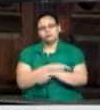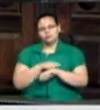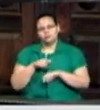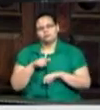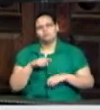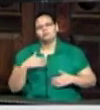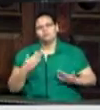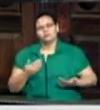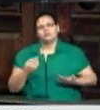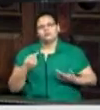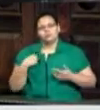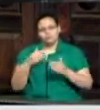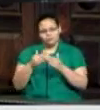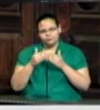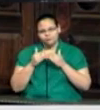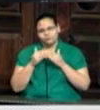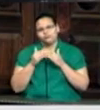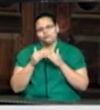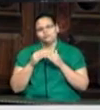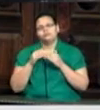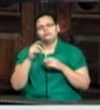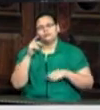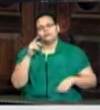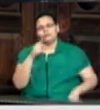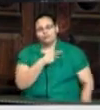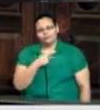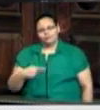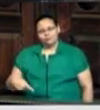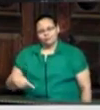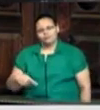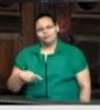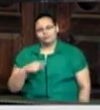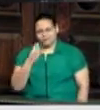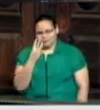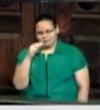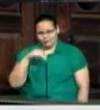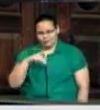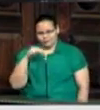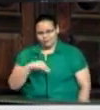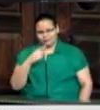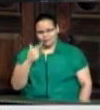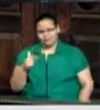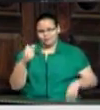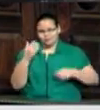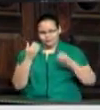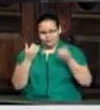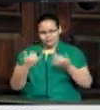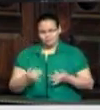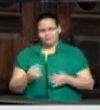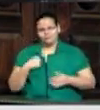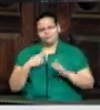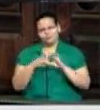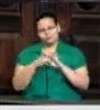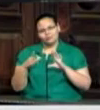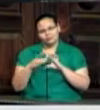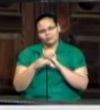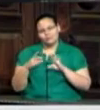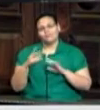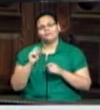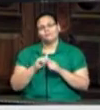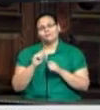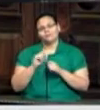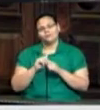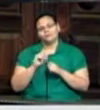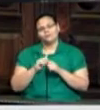também quero me pedir ao nosso presidente que me conceda apenas mais 3 minutos. Eu quero também me permitir a